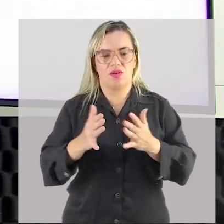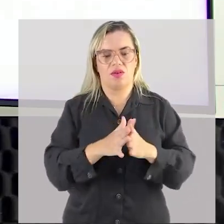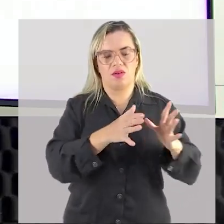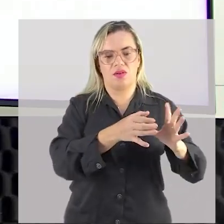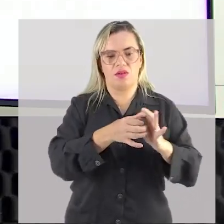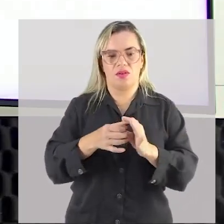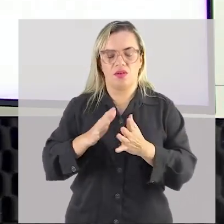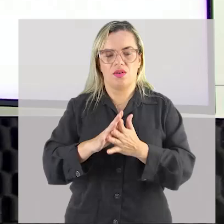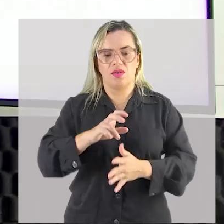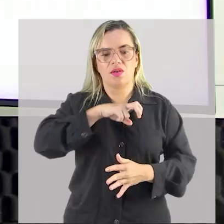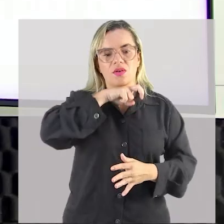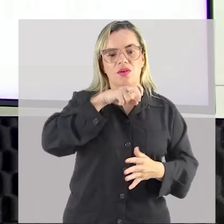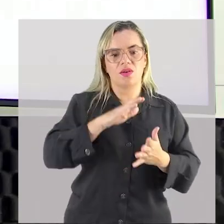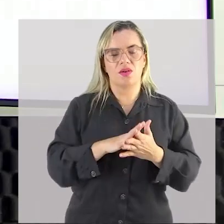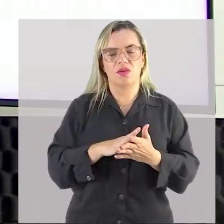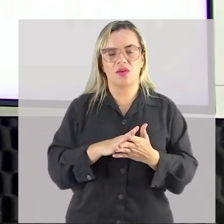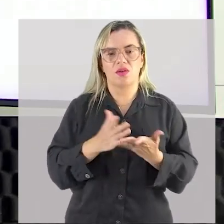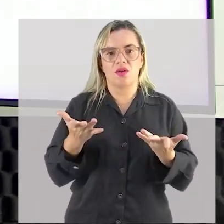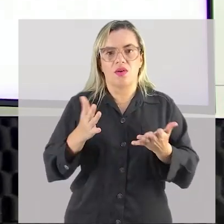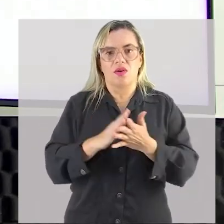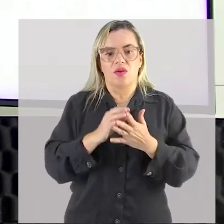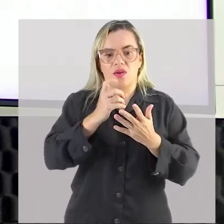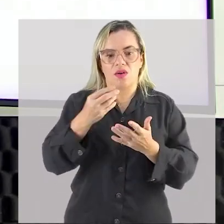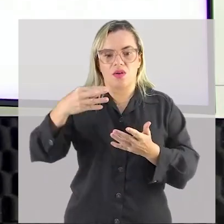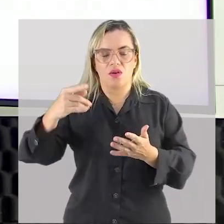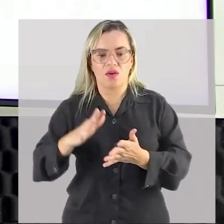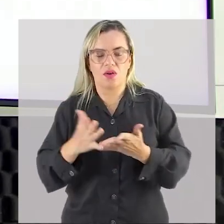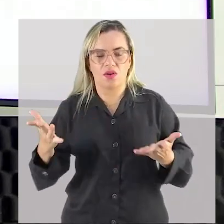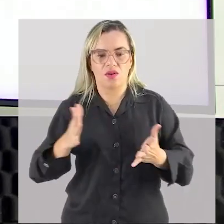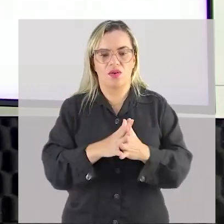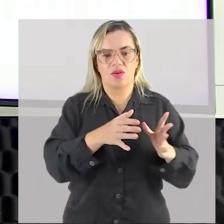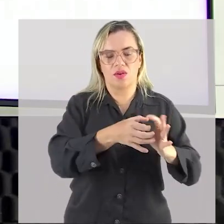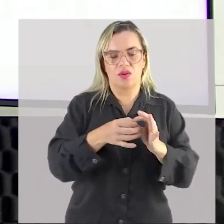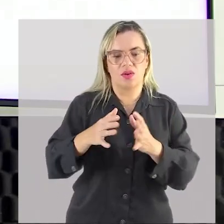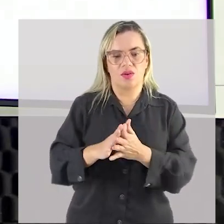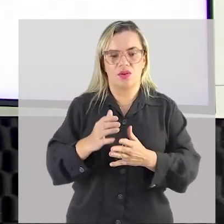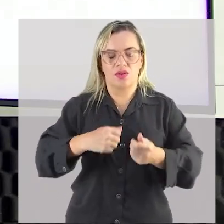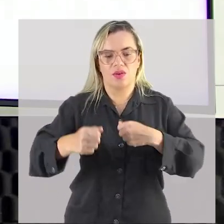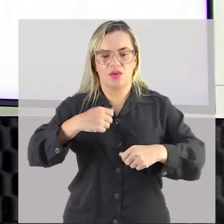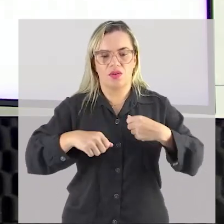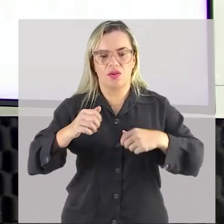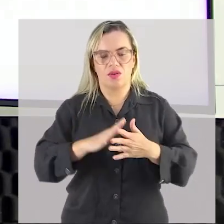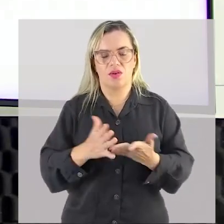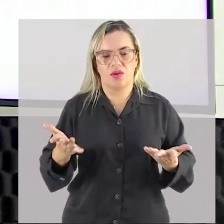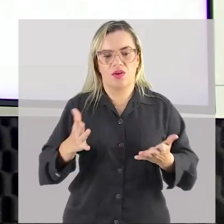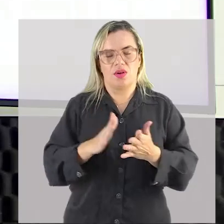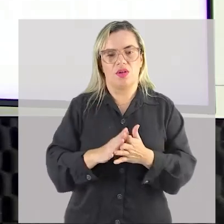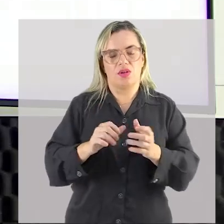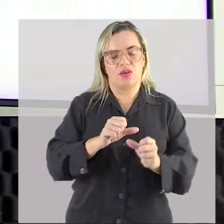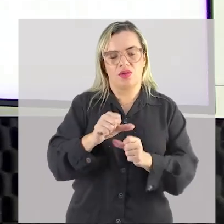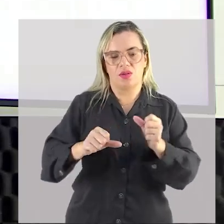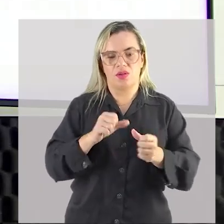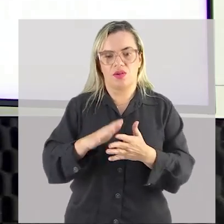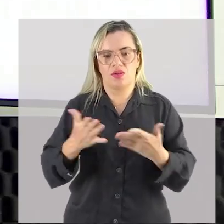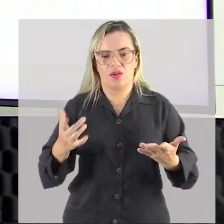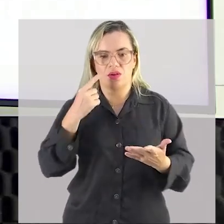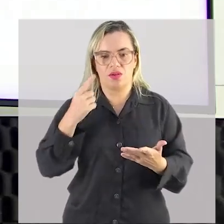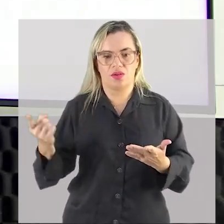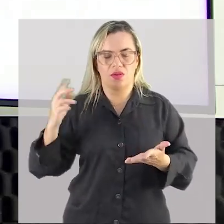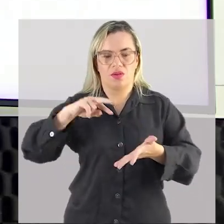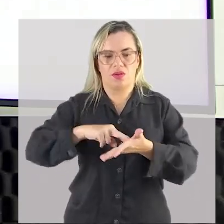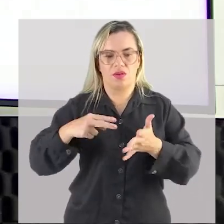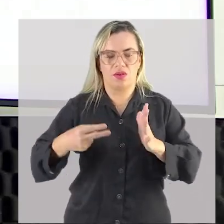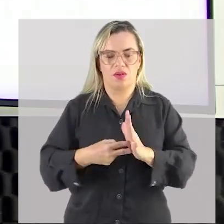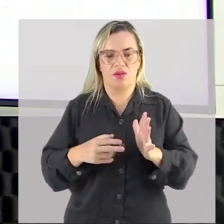situação da cobra Meu Deus a situação econômica vai mudar meu Deus a situação econômica não vai mudar se significa dizer